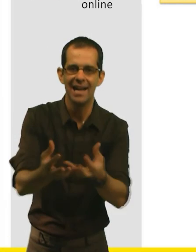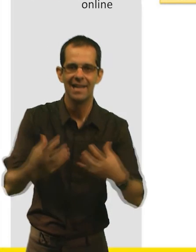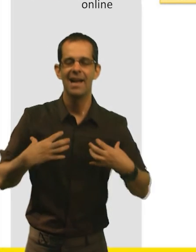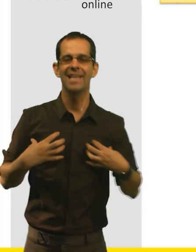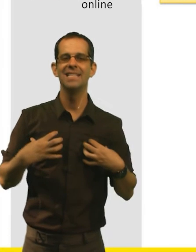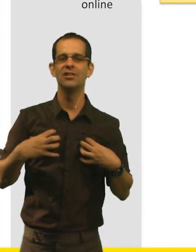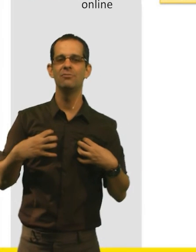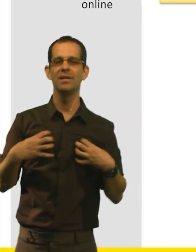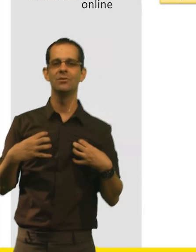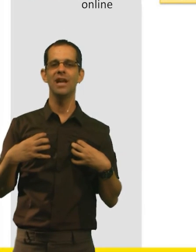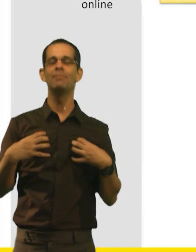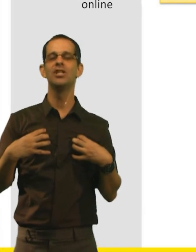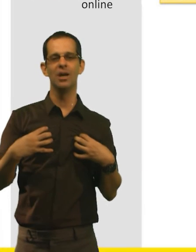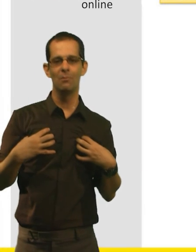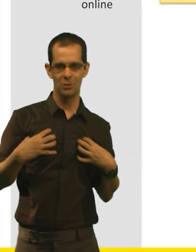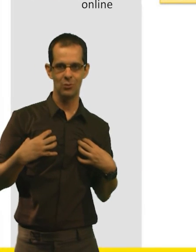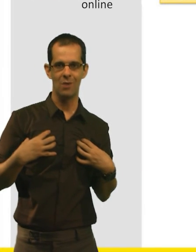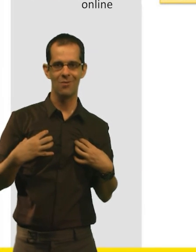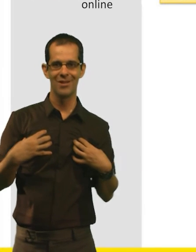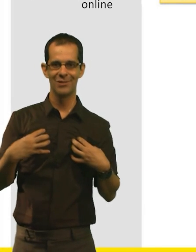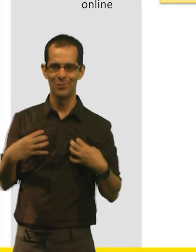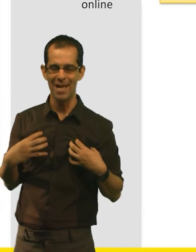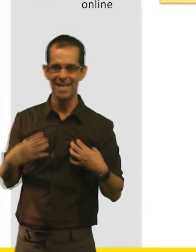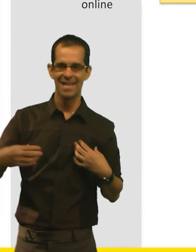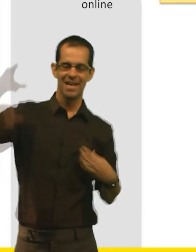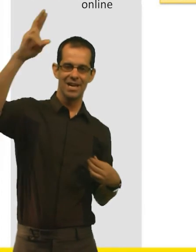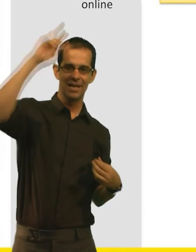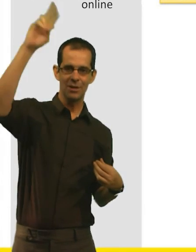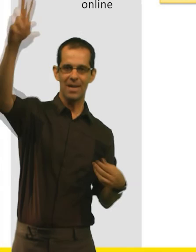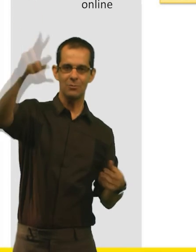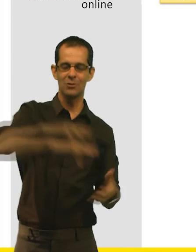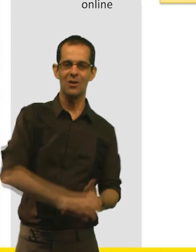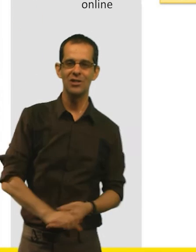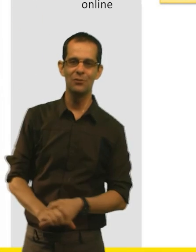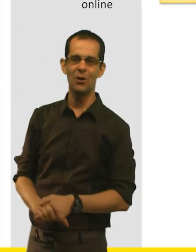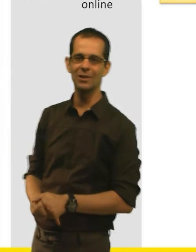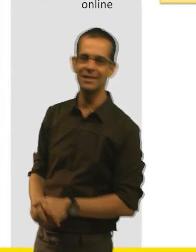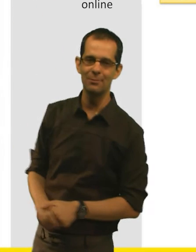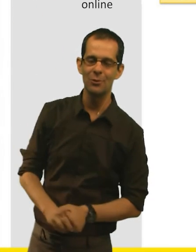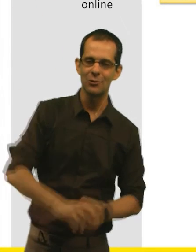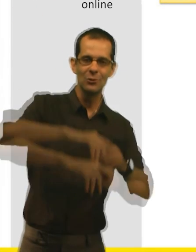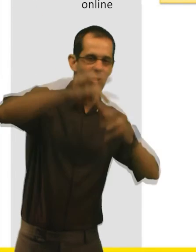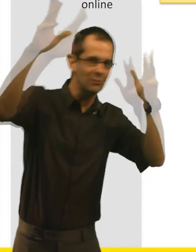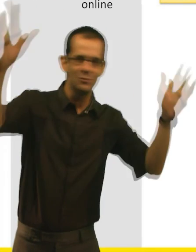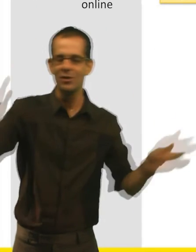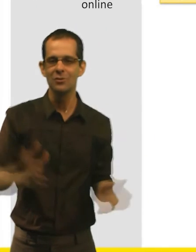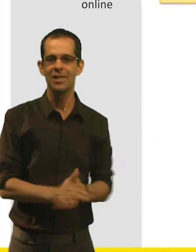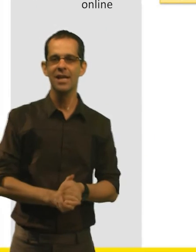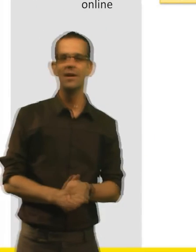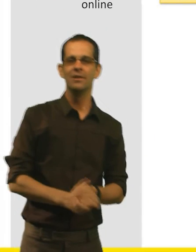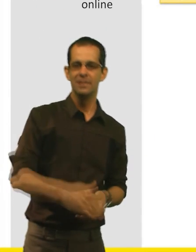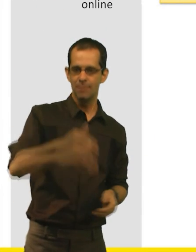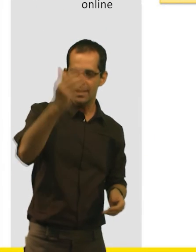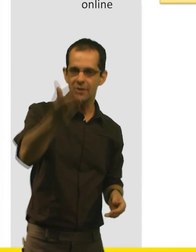gostar, aquele sentimento de aptidão pessoal. Tudo bem? Grande abraço, pessoal. A gente volta depois com novos vídeos